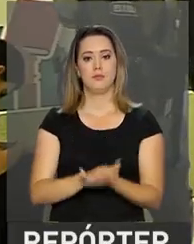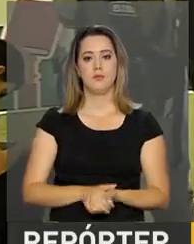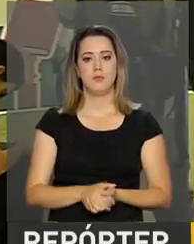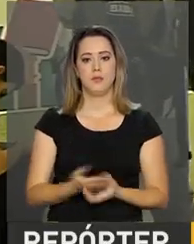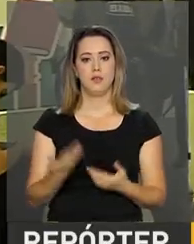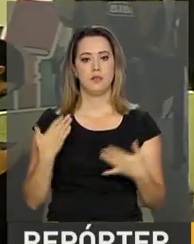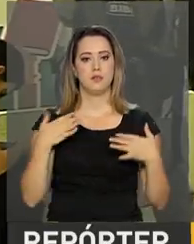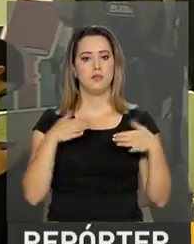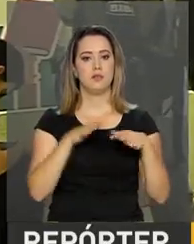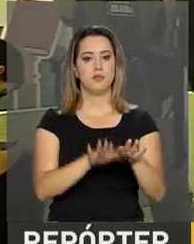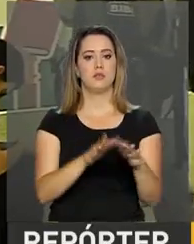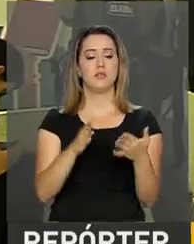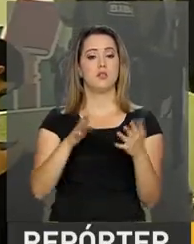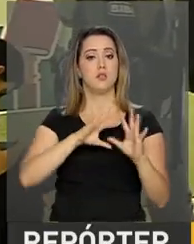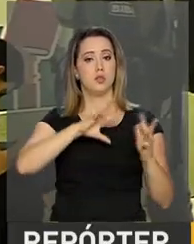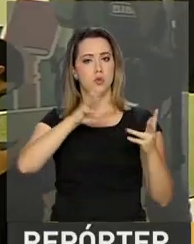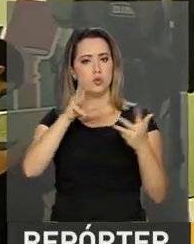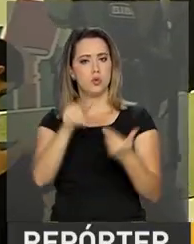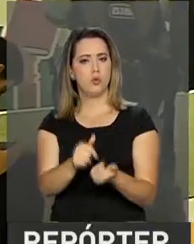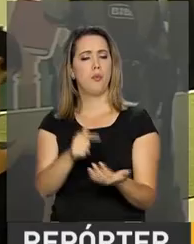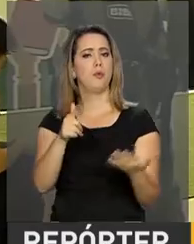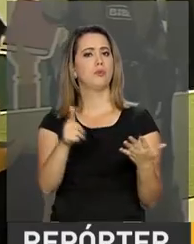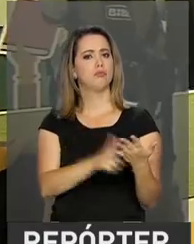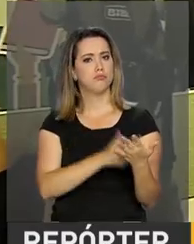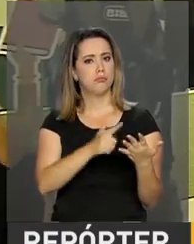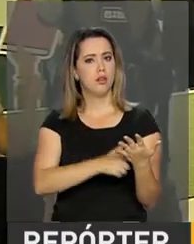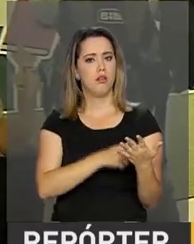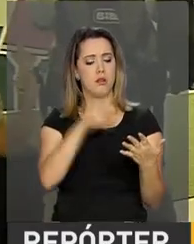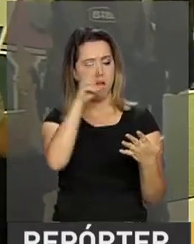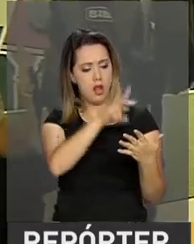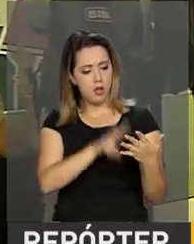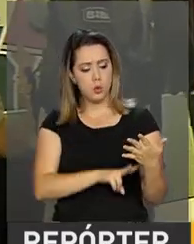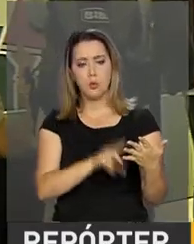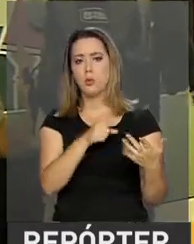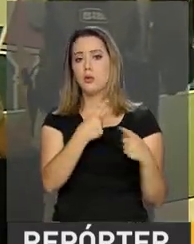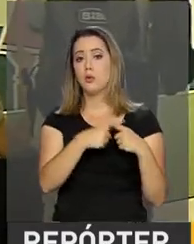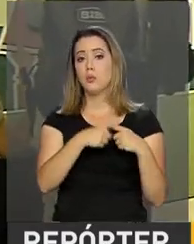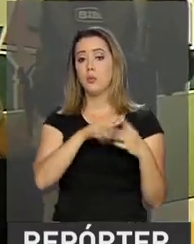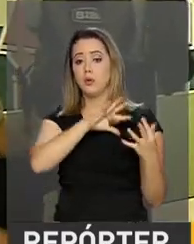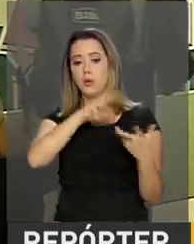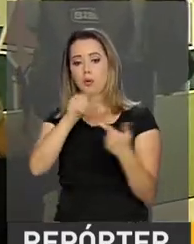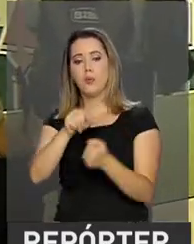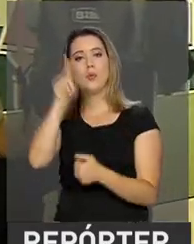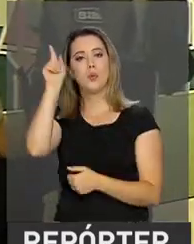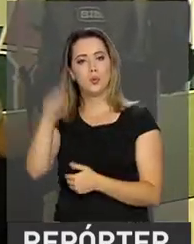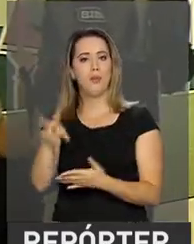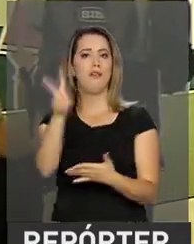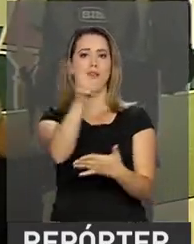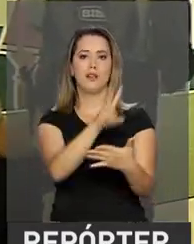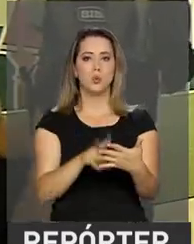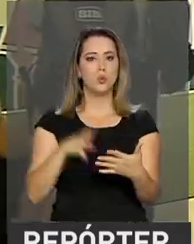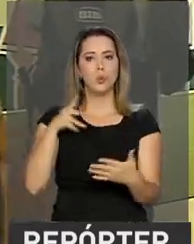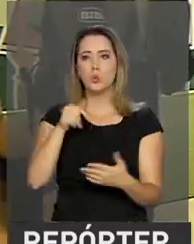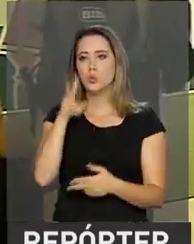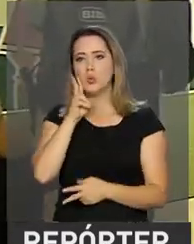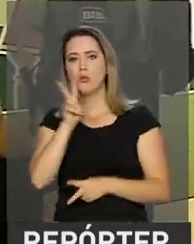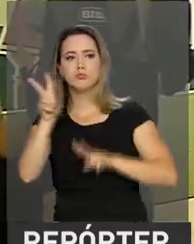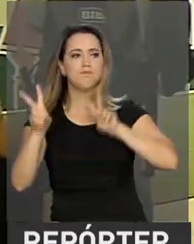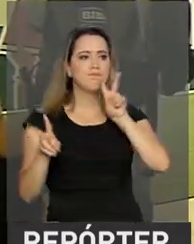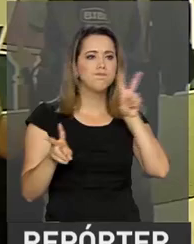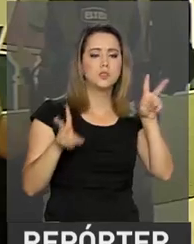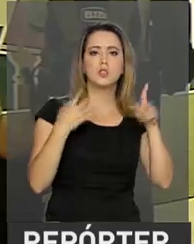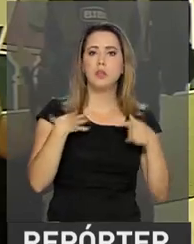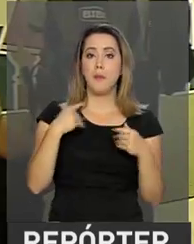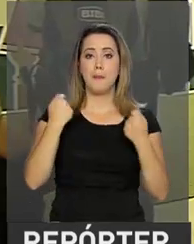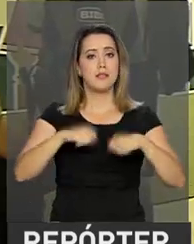como leitor é uma importância tremenda, porque o mundo é leitura, né? Todos os lugares para onde você olha, você enxerga